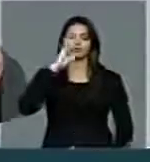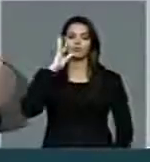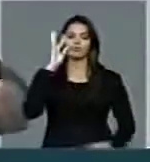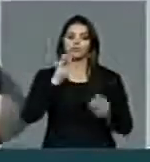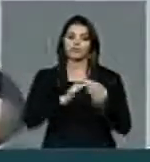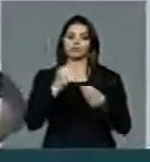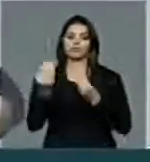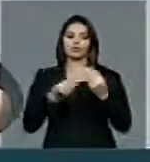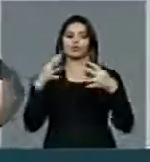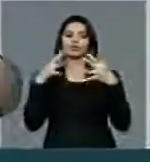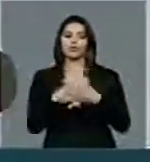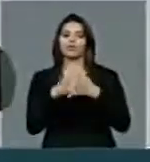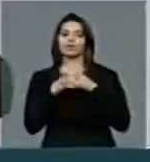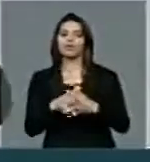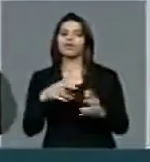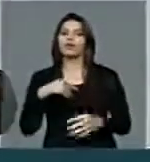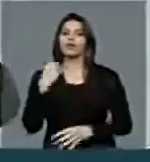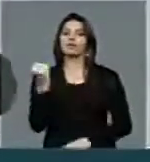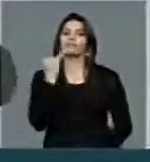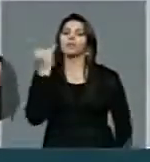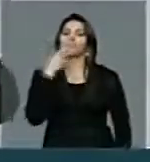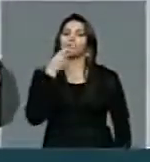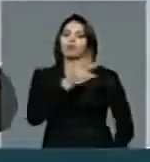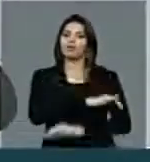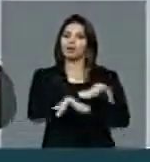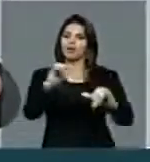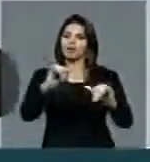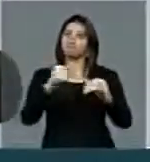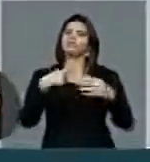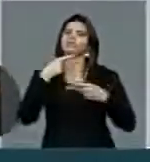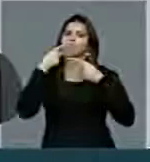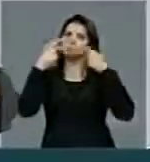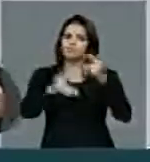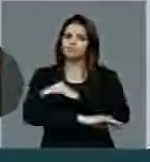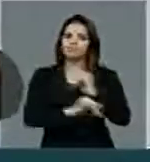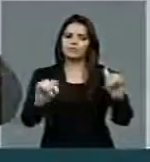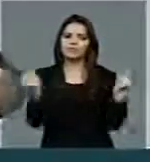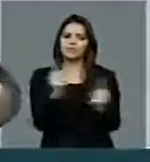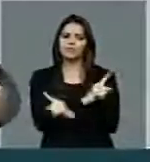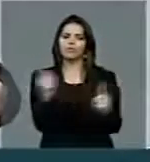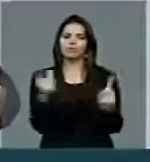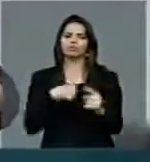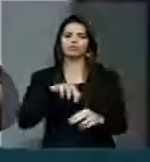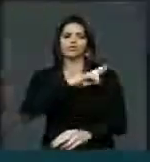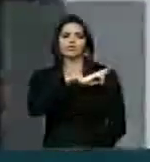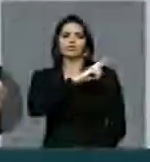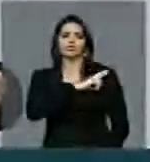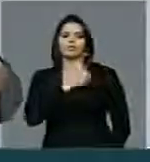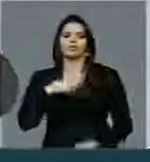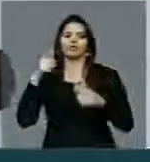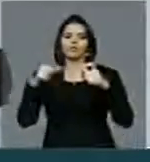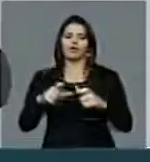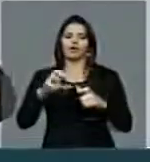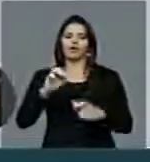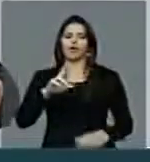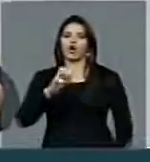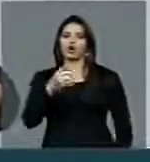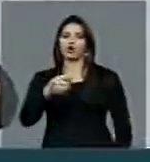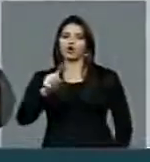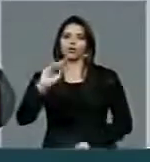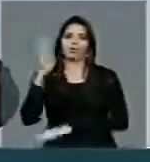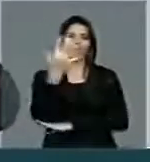complexidade é determinante. Dizer uma coisa que eu vou deixar pública aqui. Não é uma tarefa só de órgão ambiental. Bom dia, deputado. Não